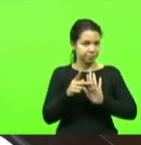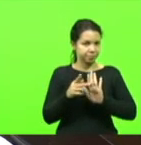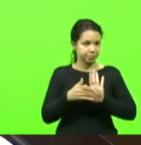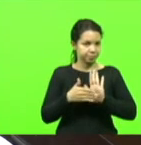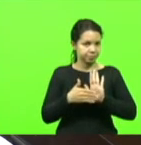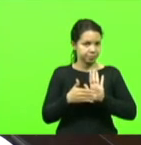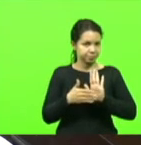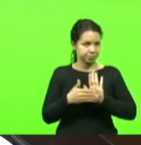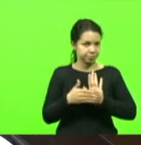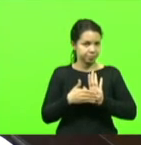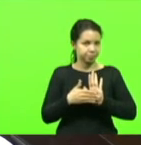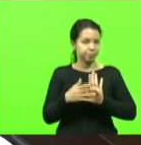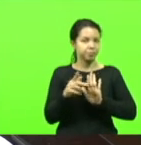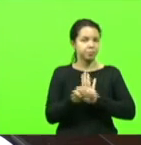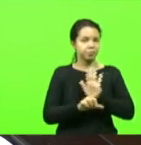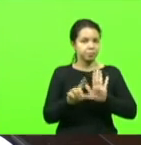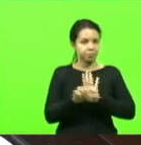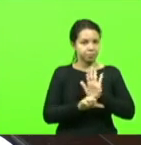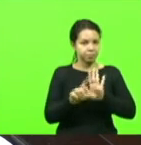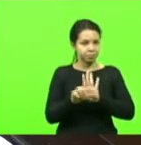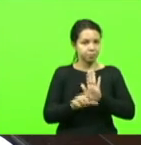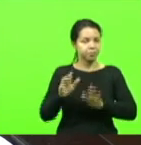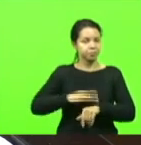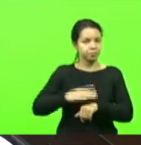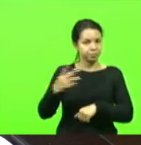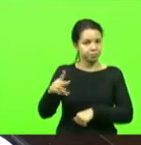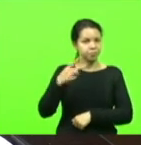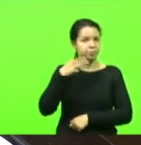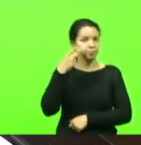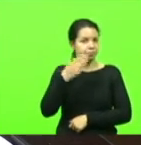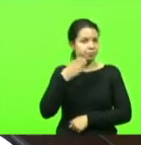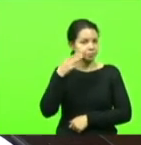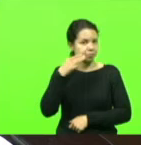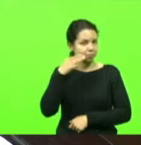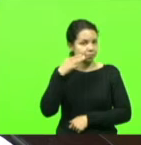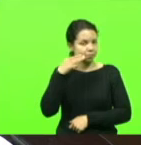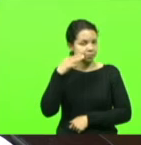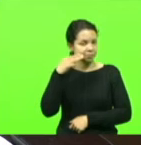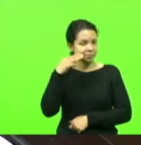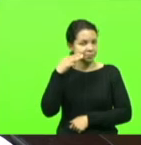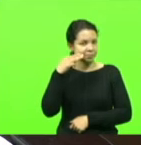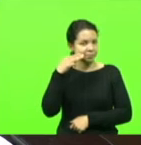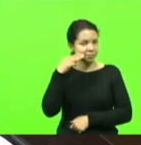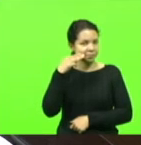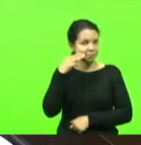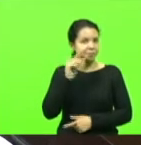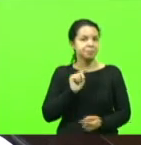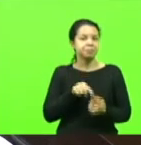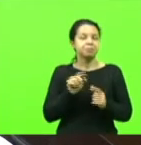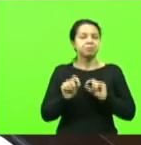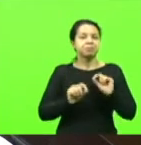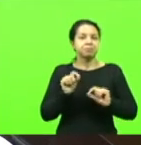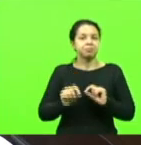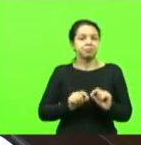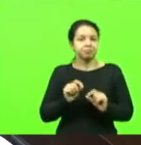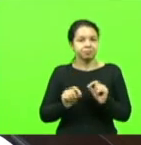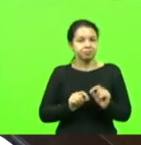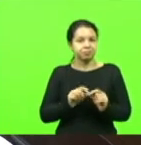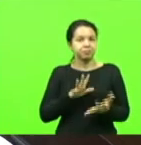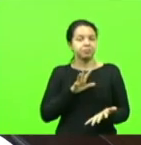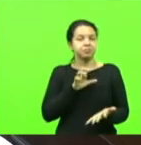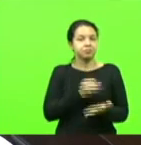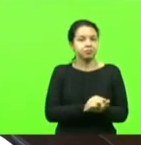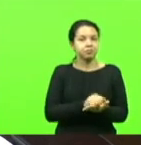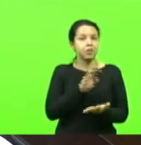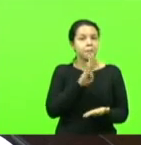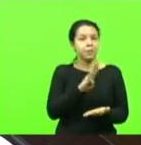de iniciativa da deputada Marlene friend que tempo por escopo dispor sobre o registro de violência contra a pessoa com